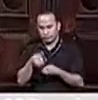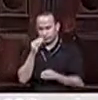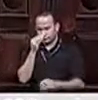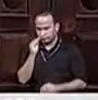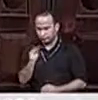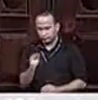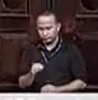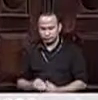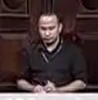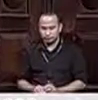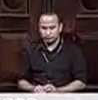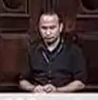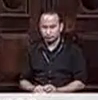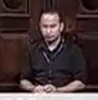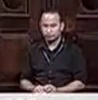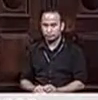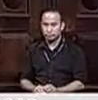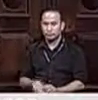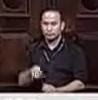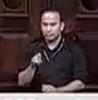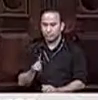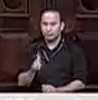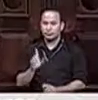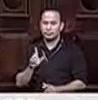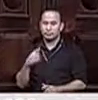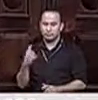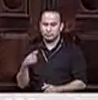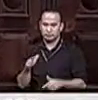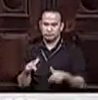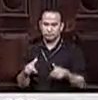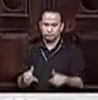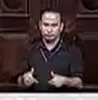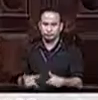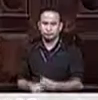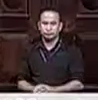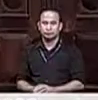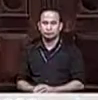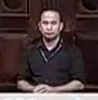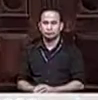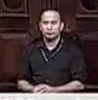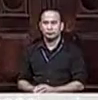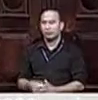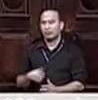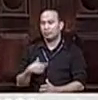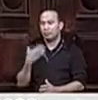plenário. Então, essa é a nossa posição. Então, vejo